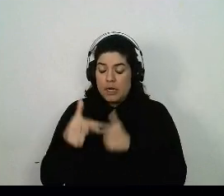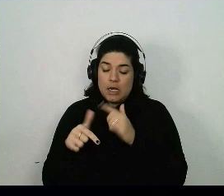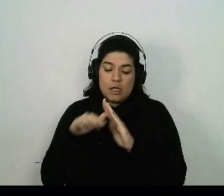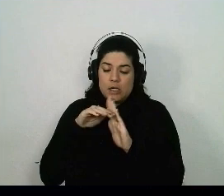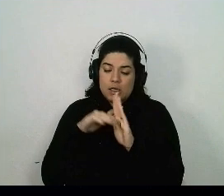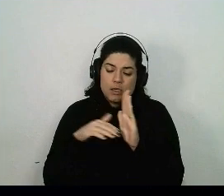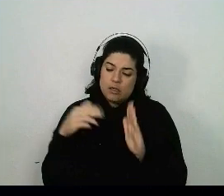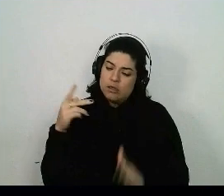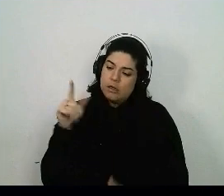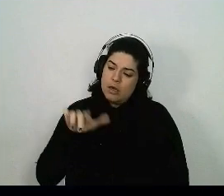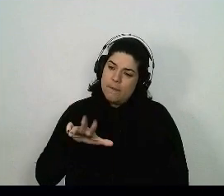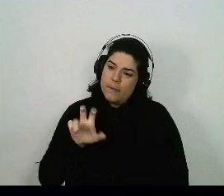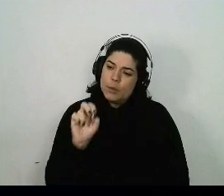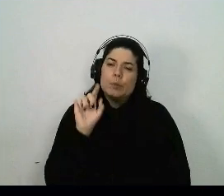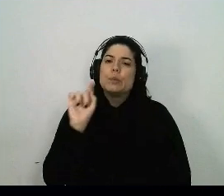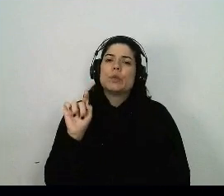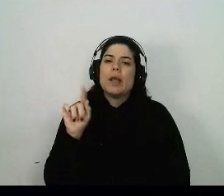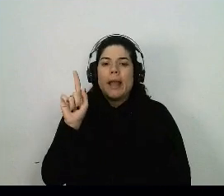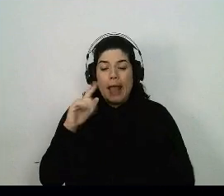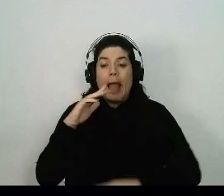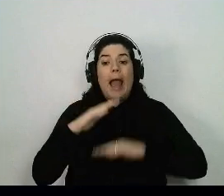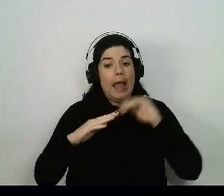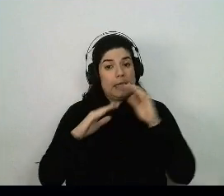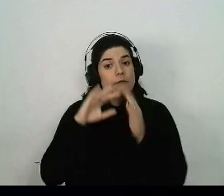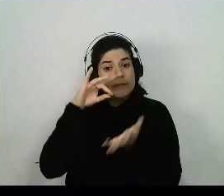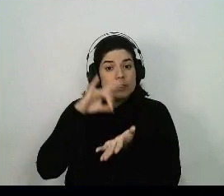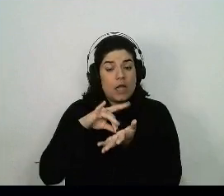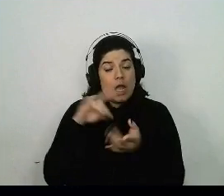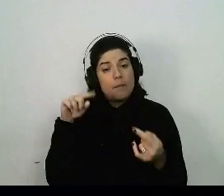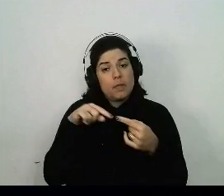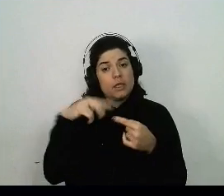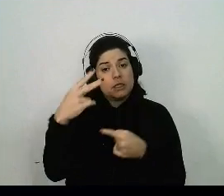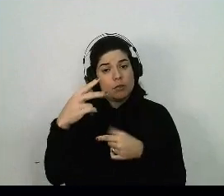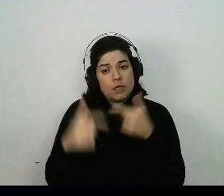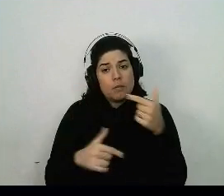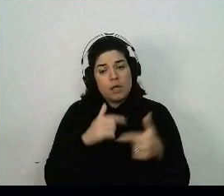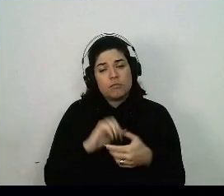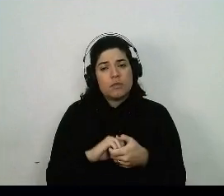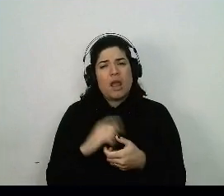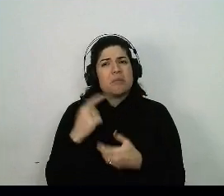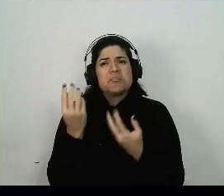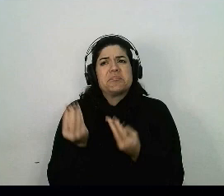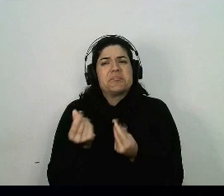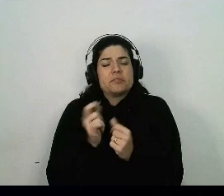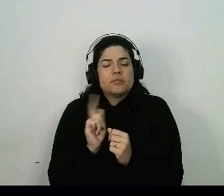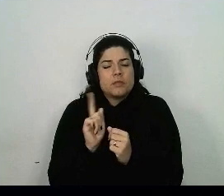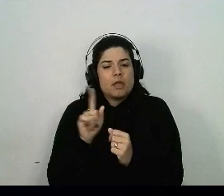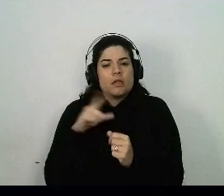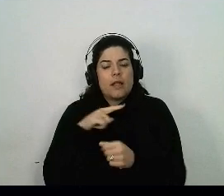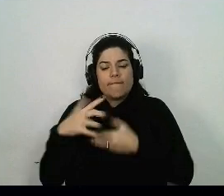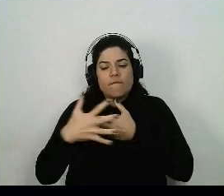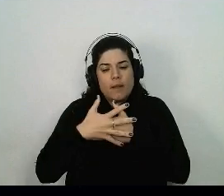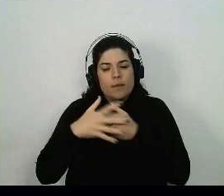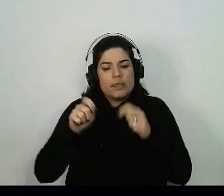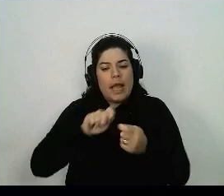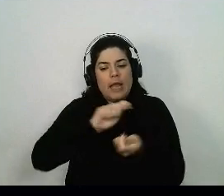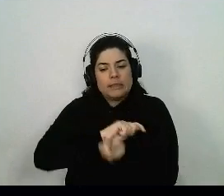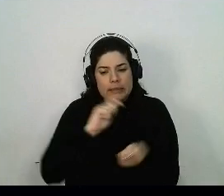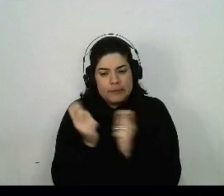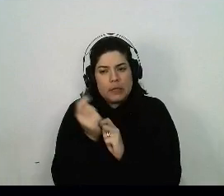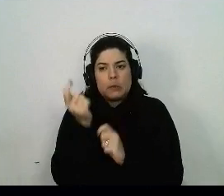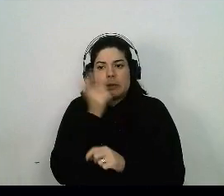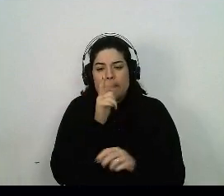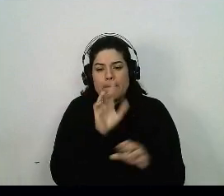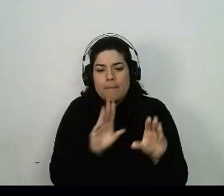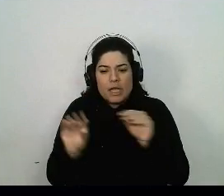com ações de fato e baseado no seu cenário. Então, não é aquilo genérico. Então, o framework ele é modular o suficiente para garantir que a